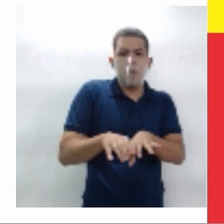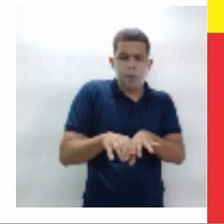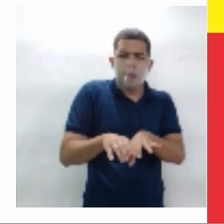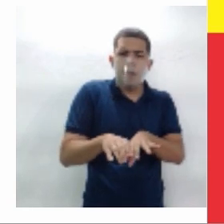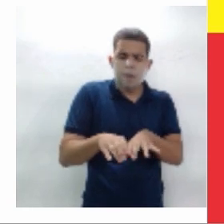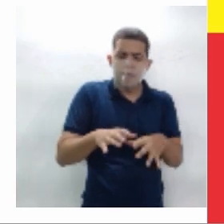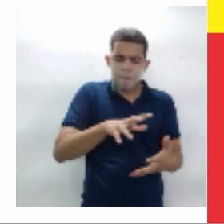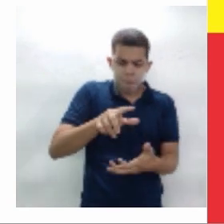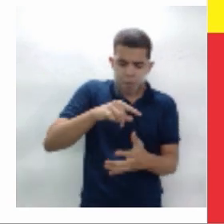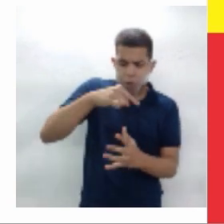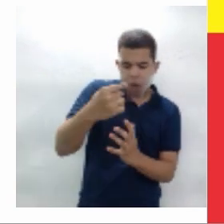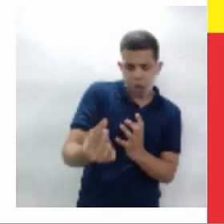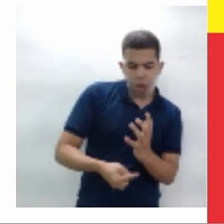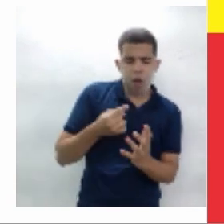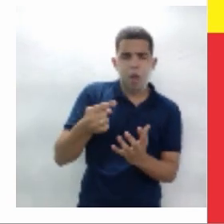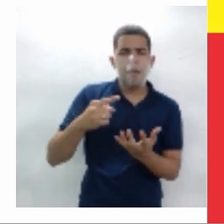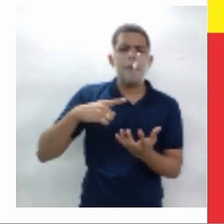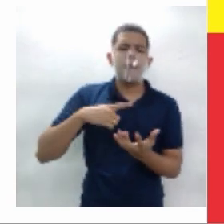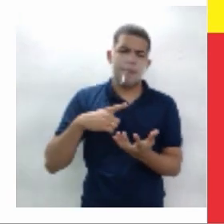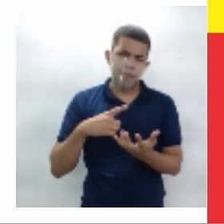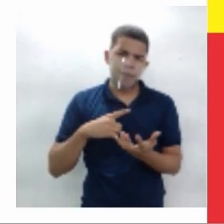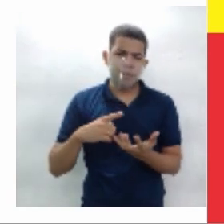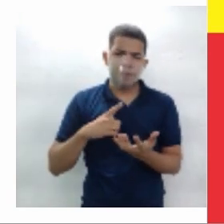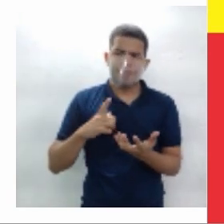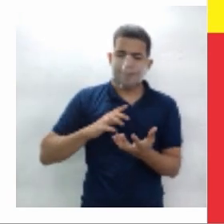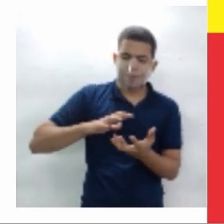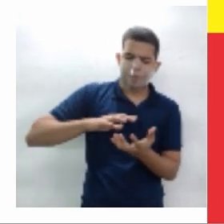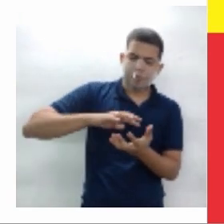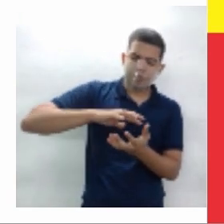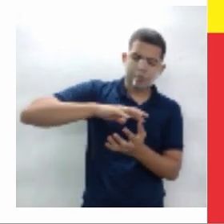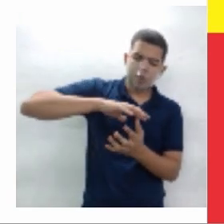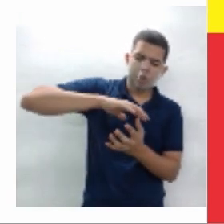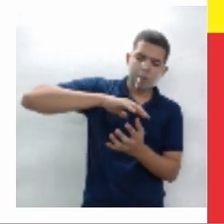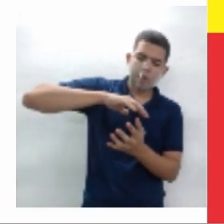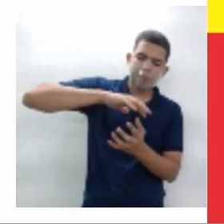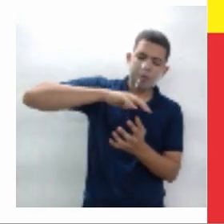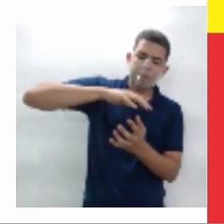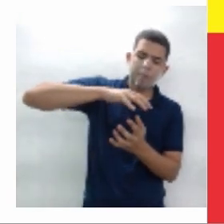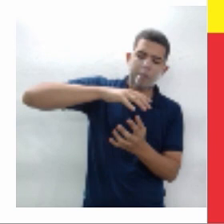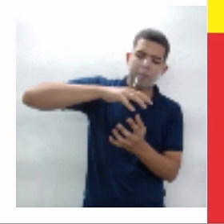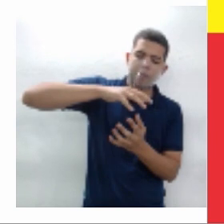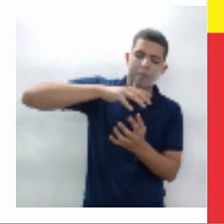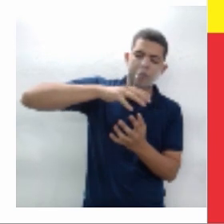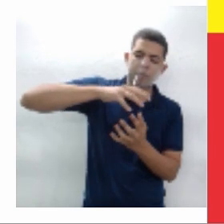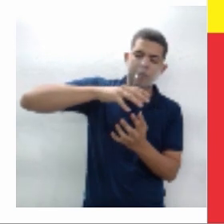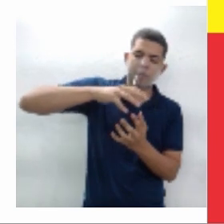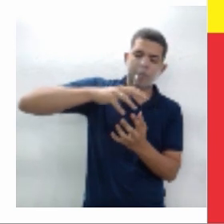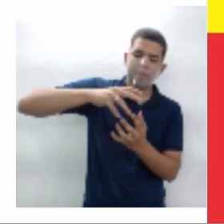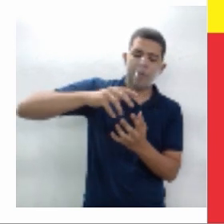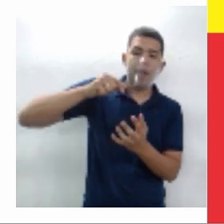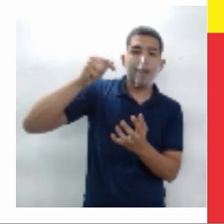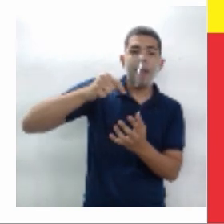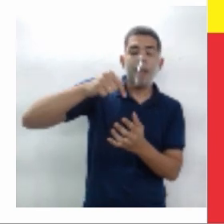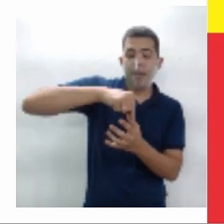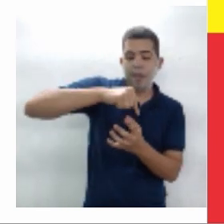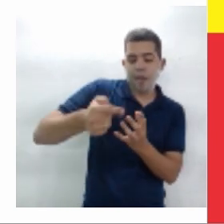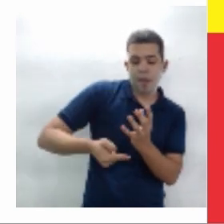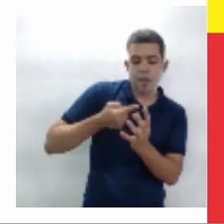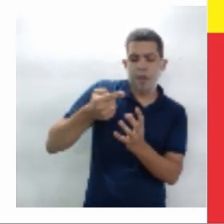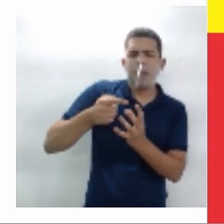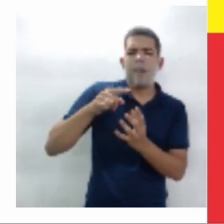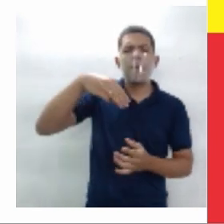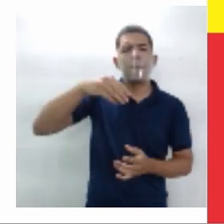em placas tectônicas que flutuam e deslizam sobre o magma, carregando aí